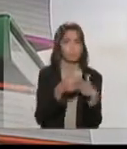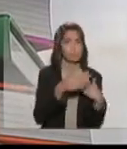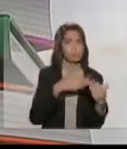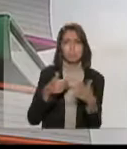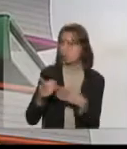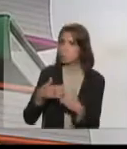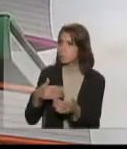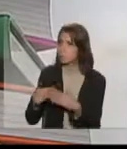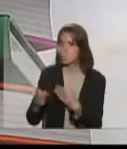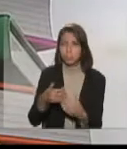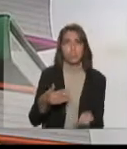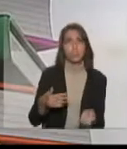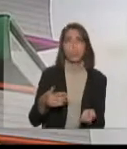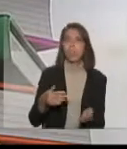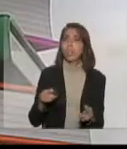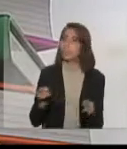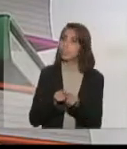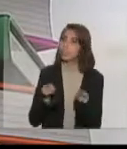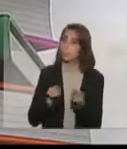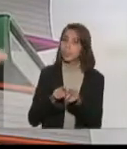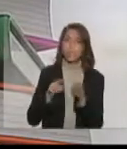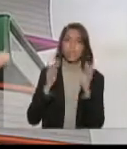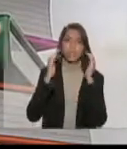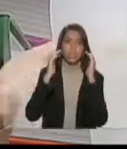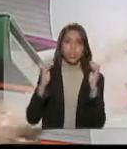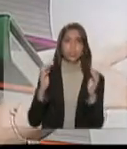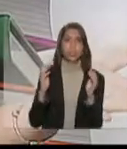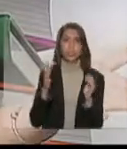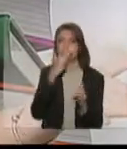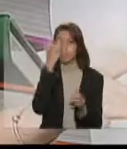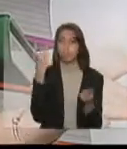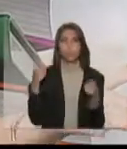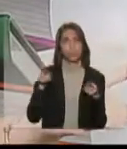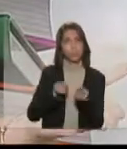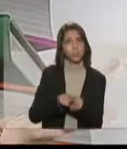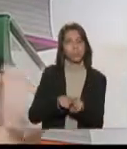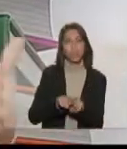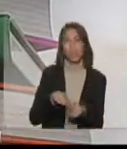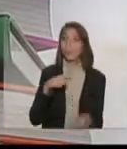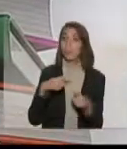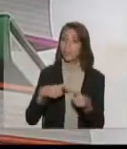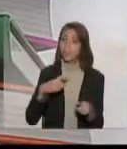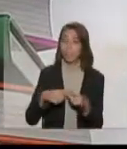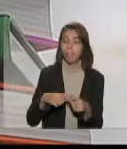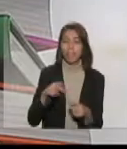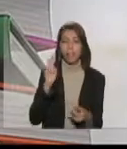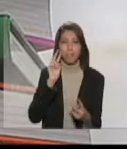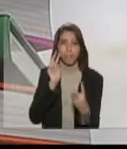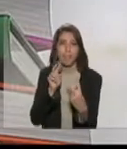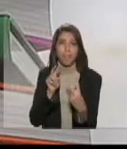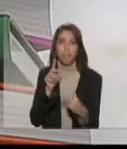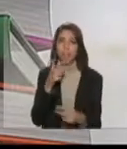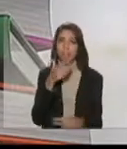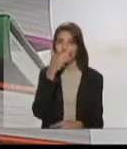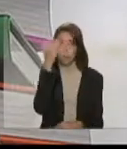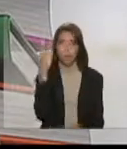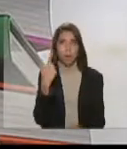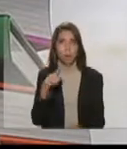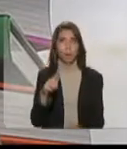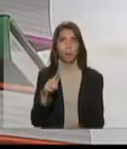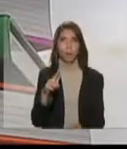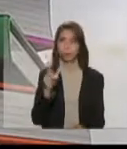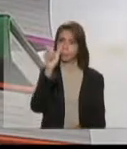ele quem for o seu parceiro nem sobretudo respeito wen que quando você encontra um cara o outro como outro